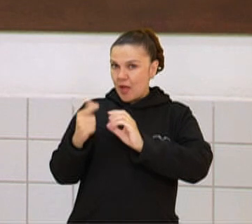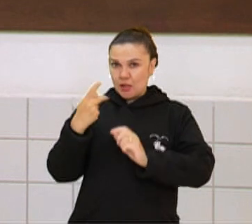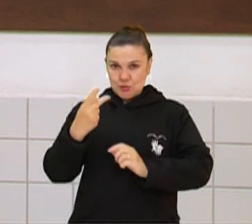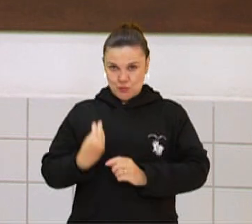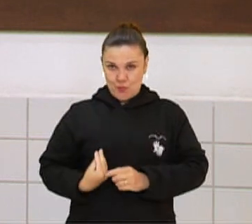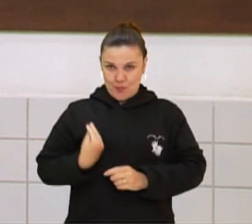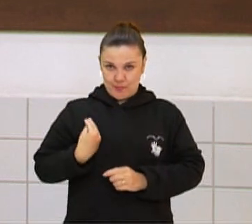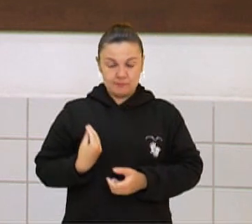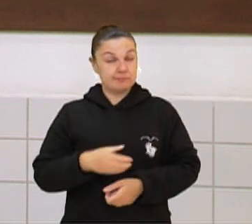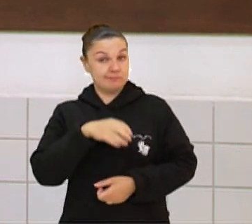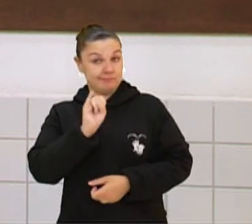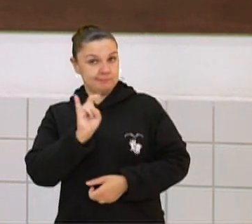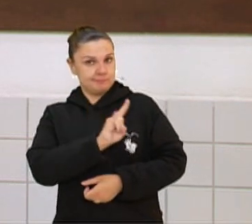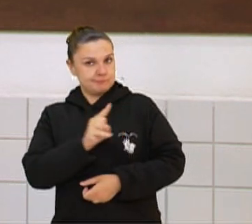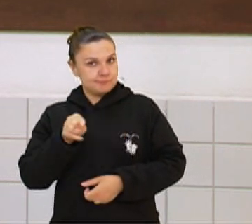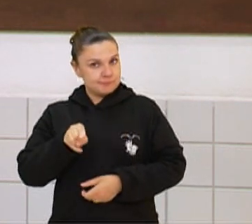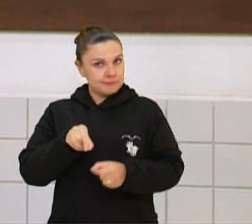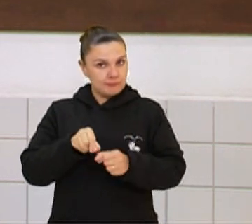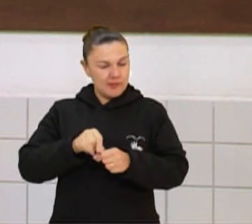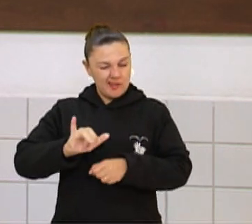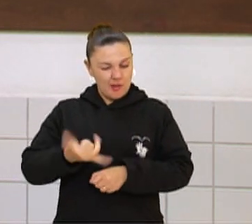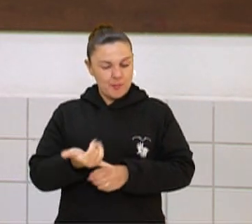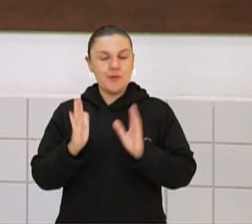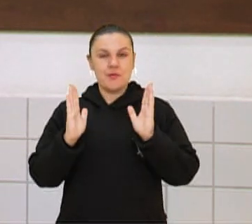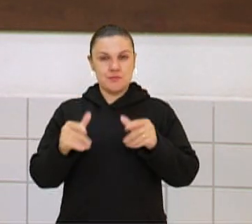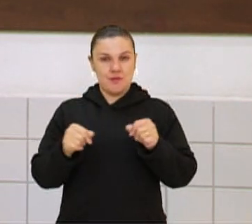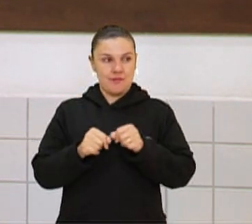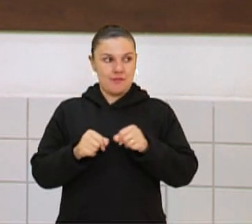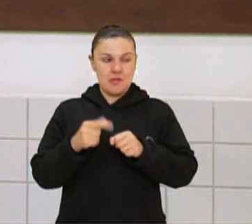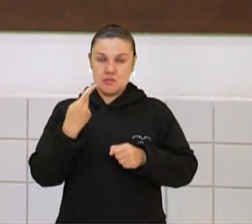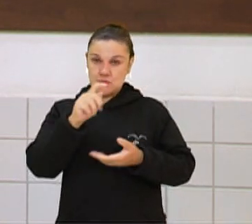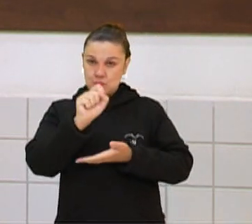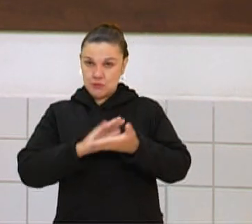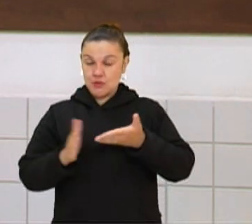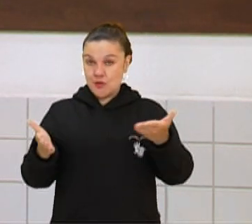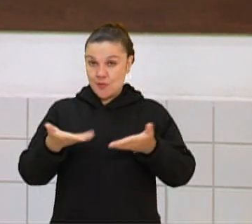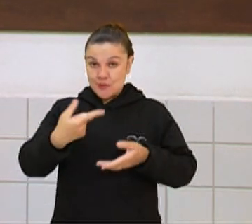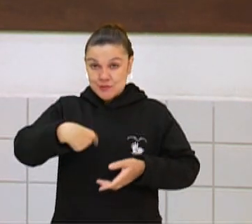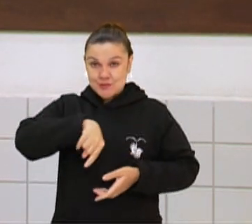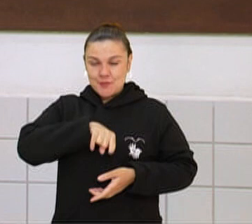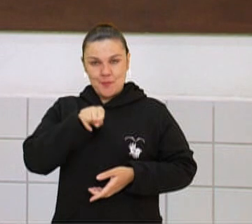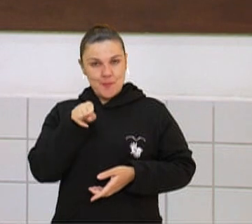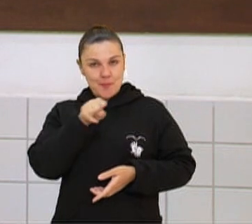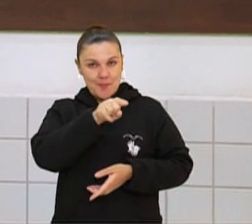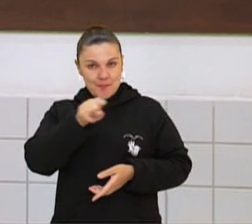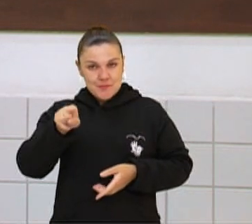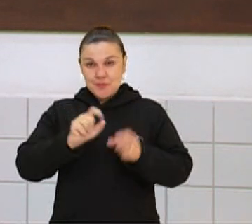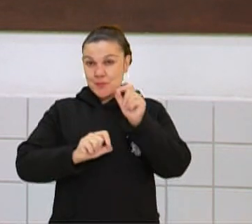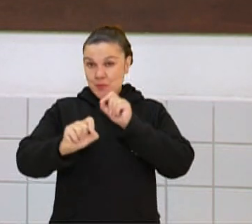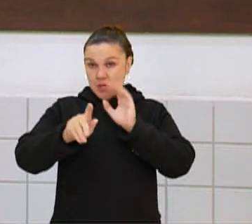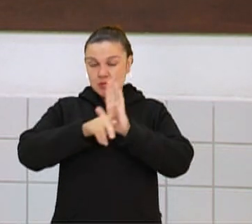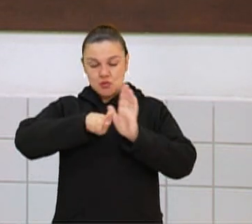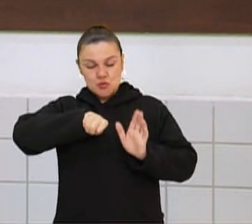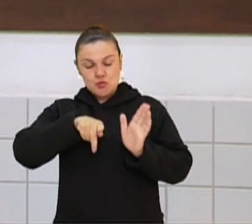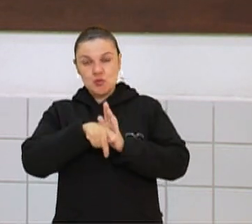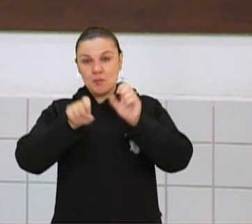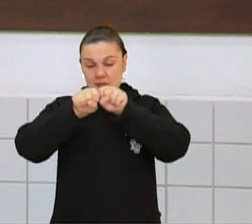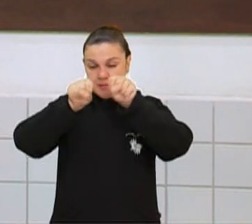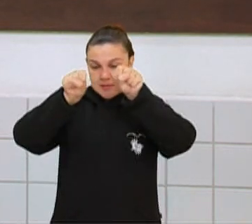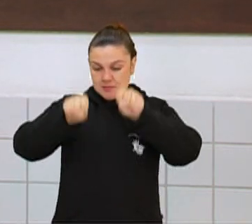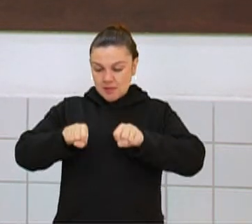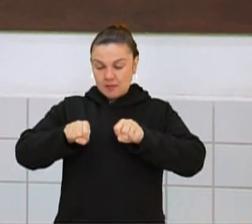presença? Se não fez ainda, aproveite lá e já faça a sua atividade. E hoje eu trouxe para vocês um pouquinho sobre o sistema locomotor